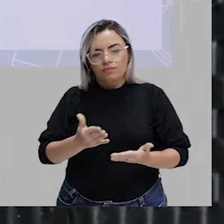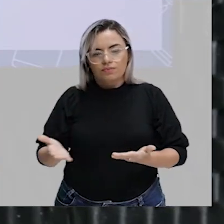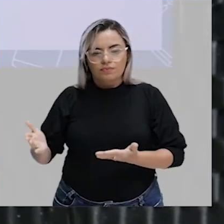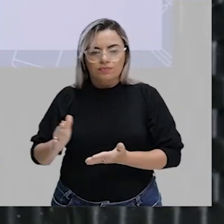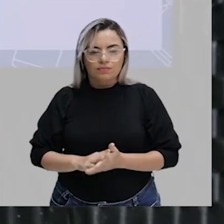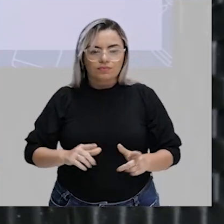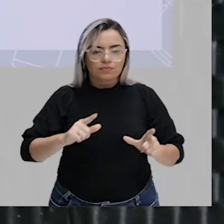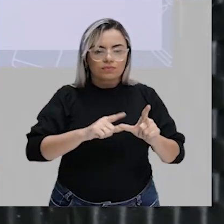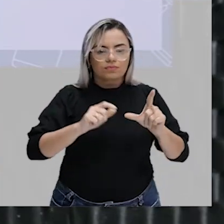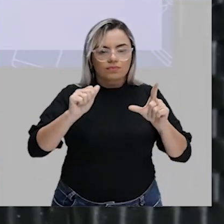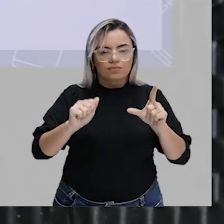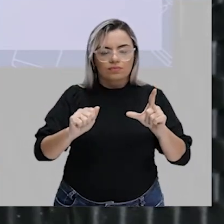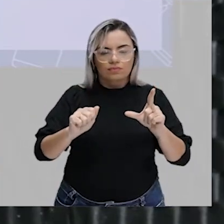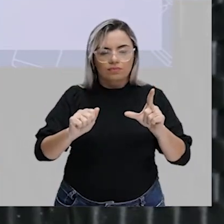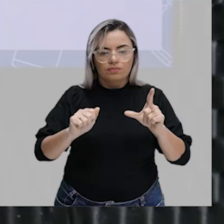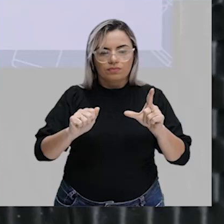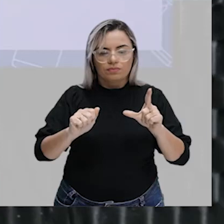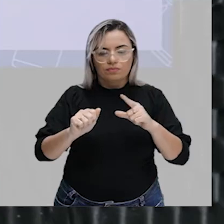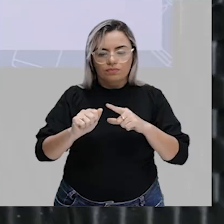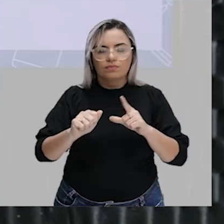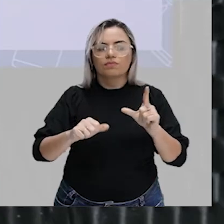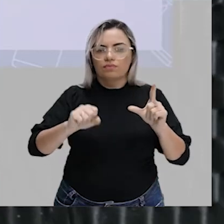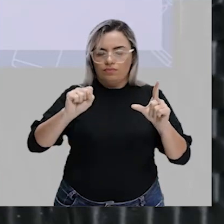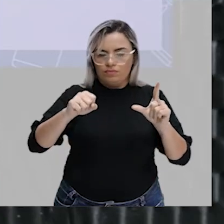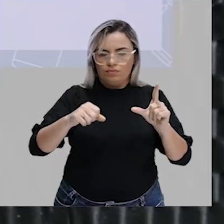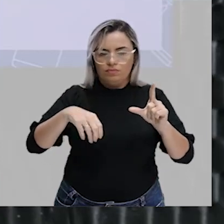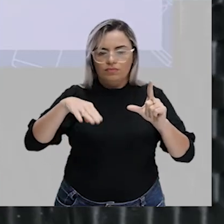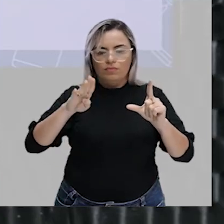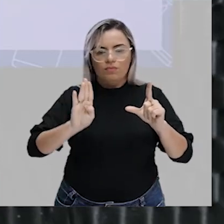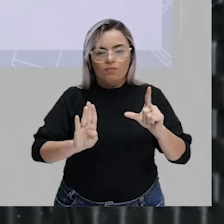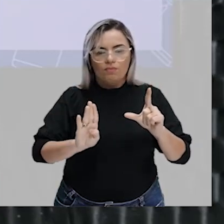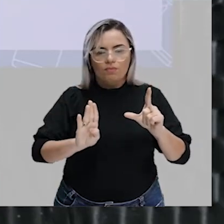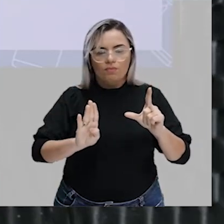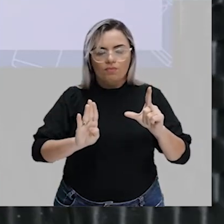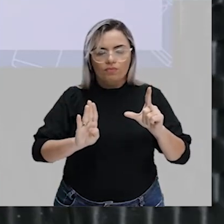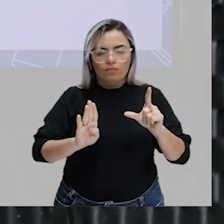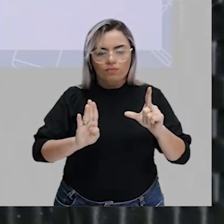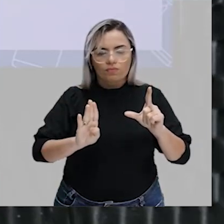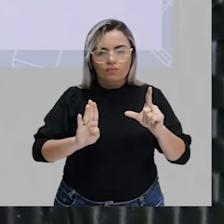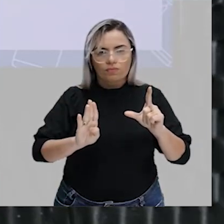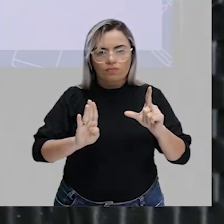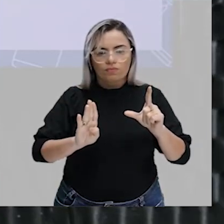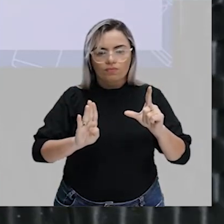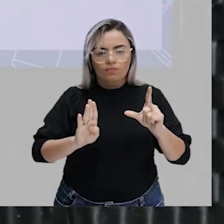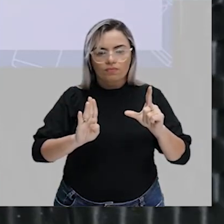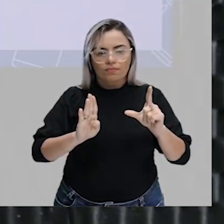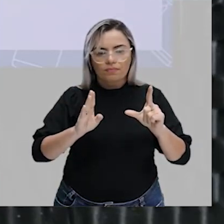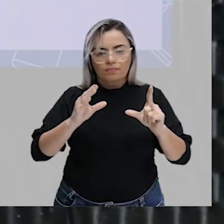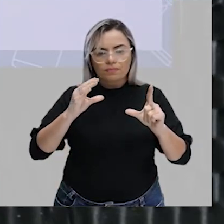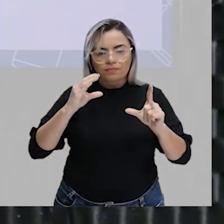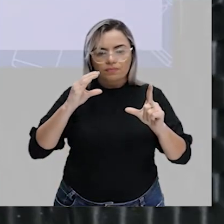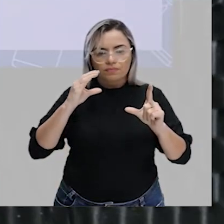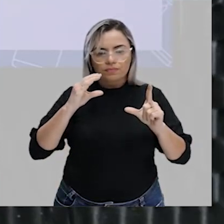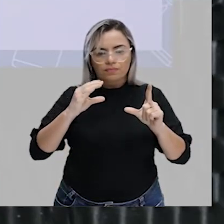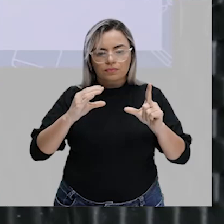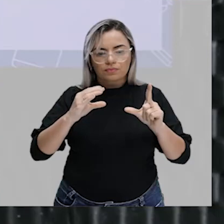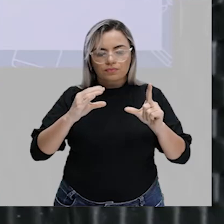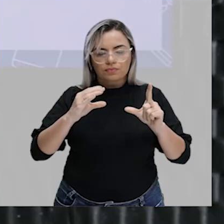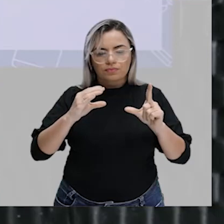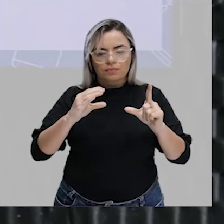faz parte? Faz. As barras paralelas fazem parte? Faz. O cavalo com